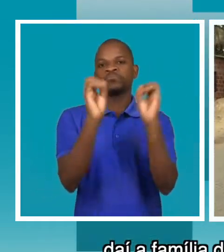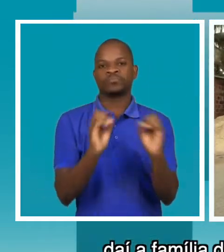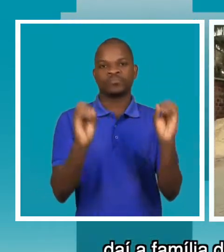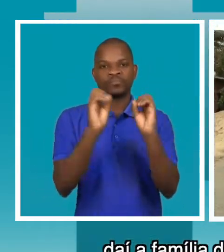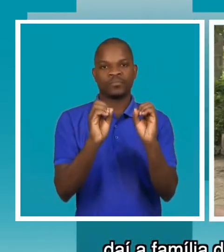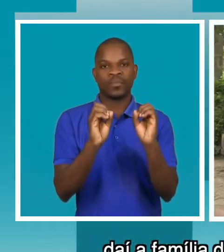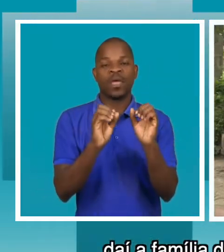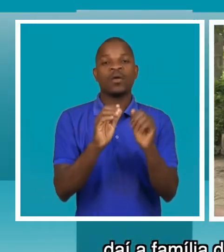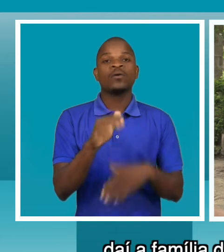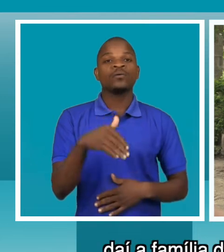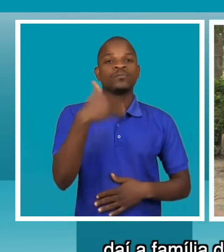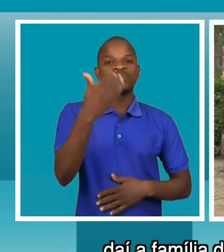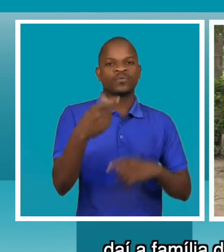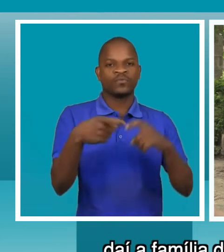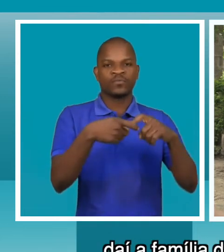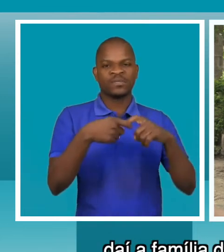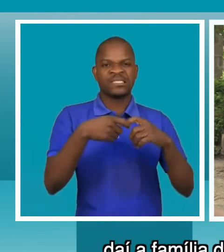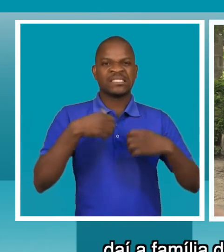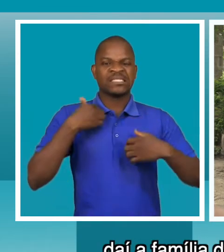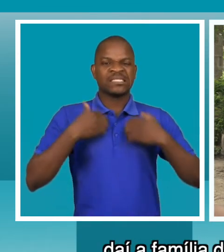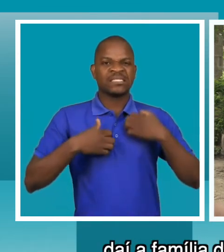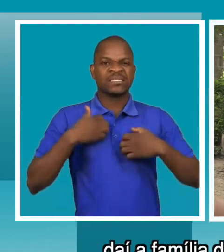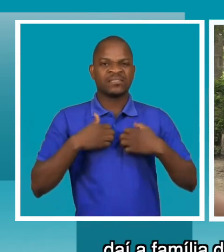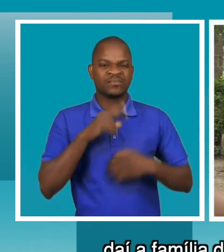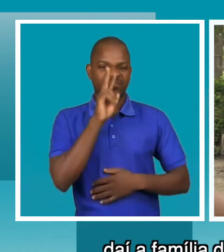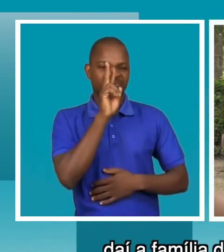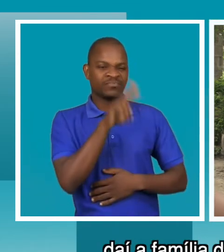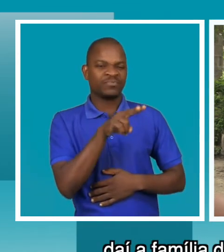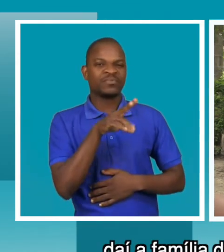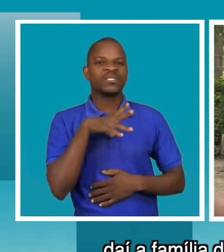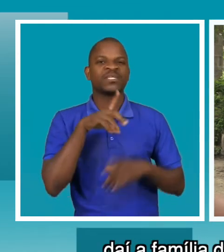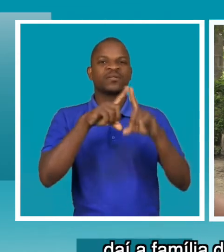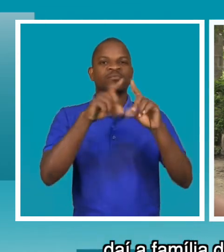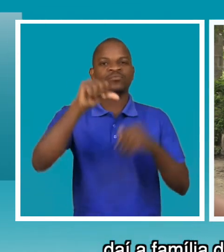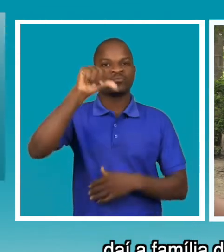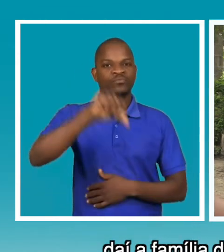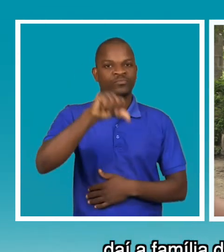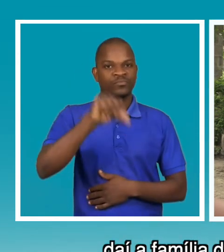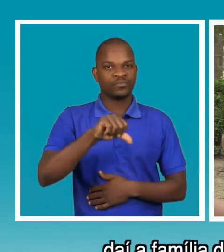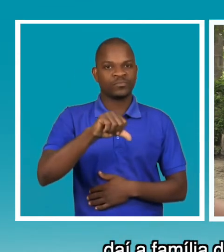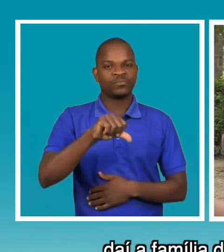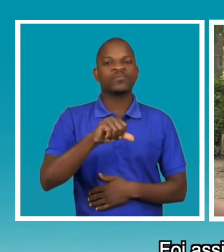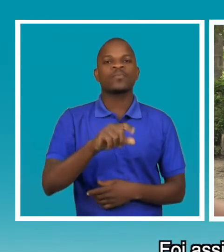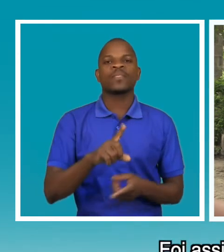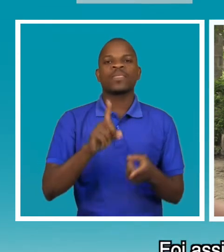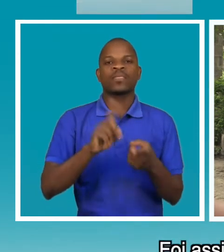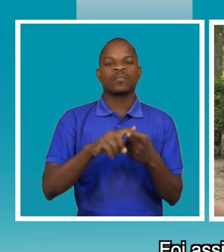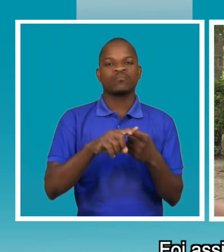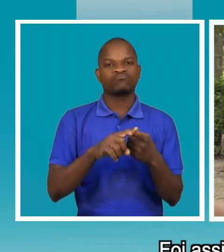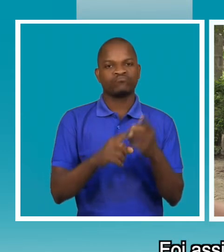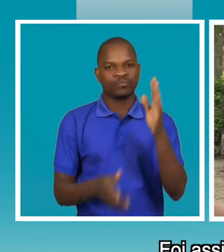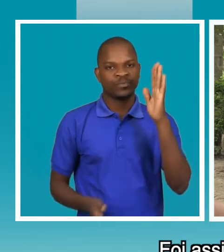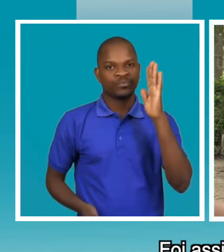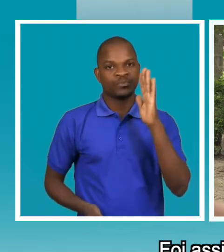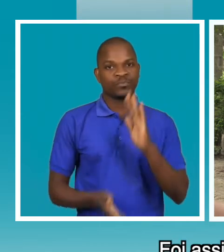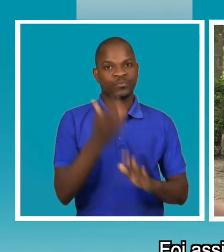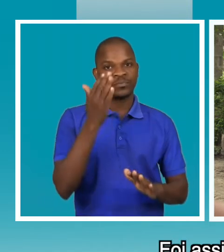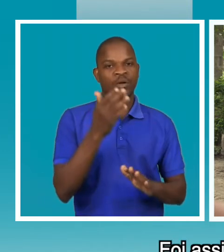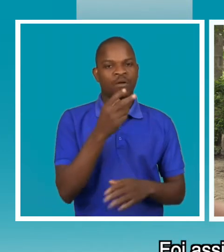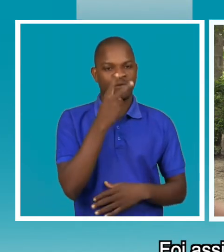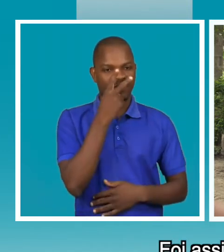normal. Mas é daí que a família começou a detalhar algumas anomalias que não estavam nada boas. Então, foi assim